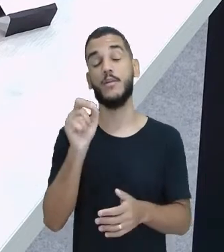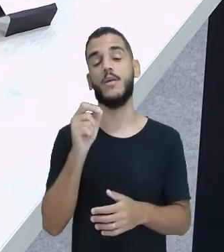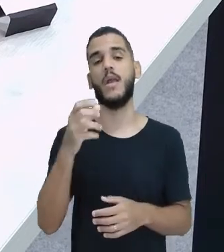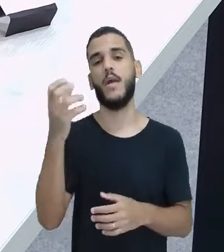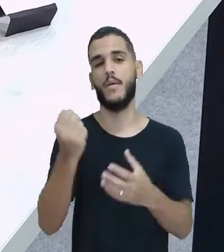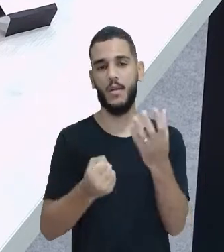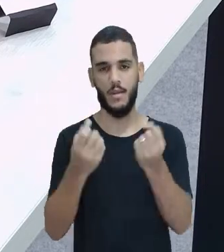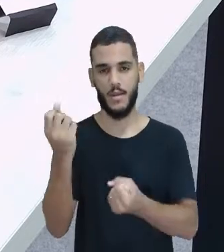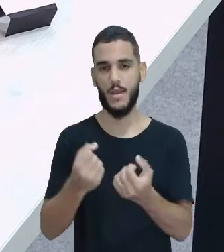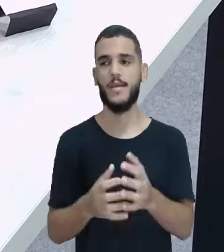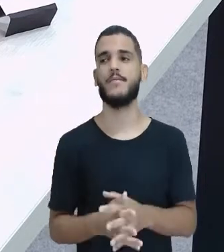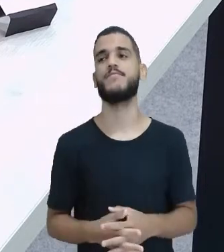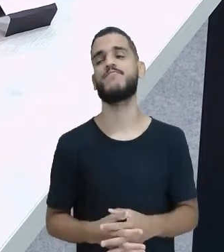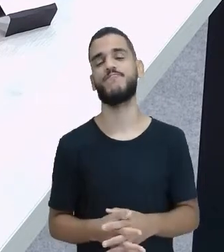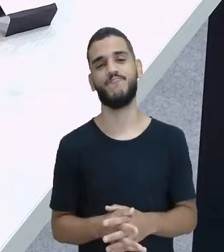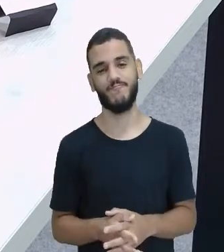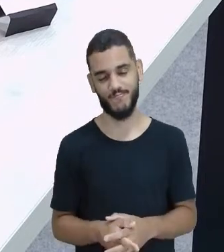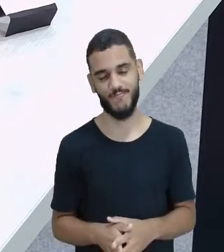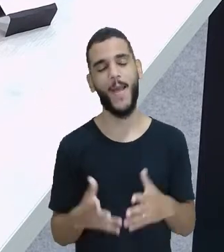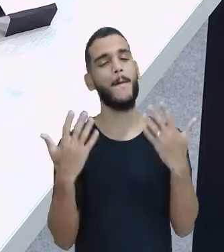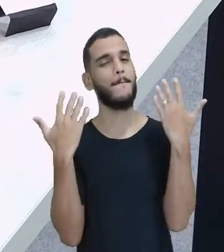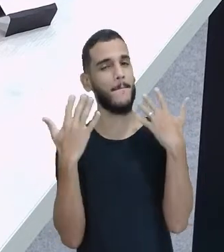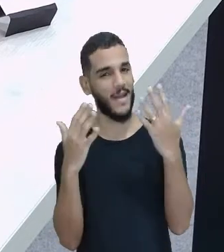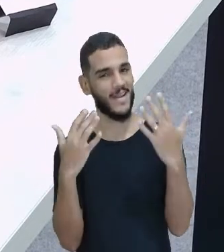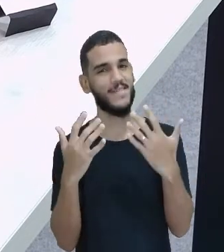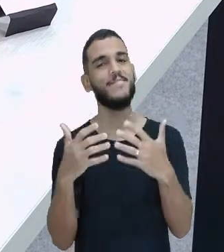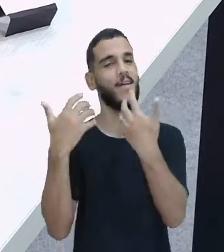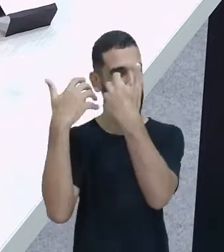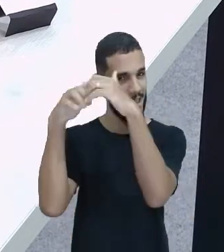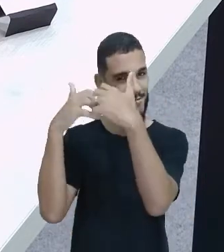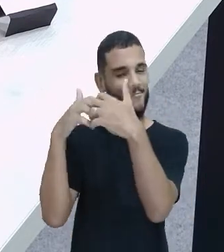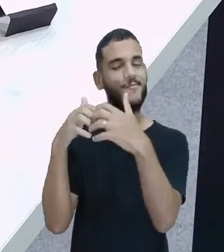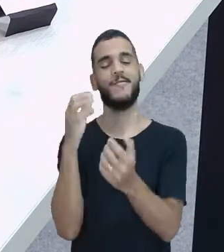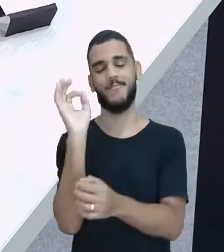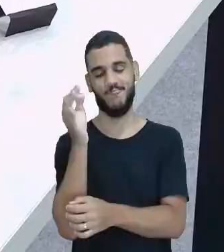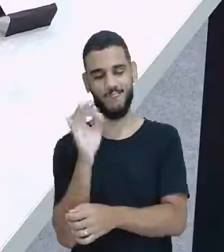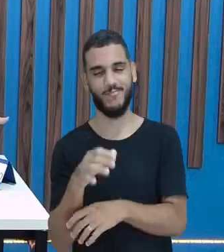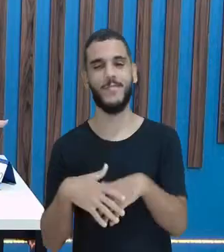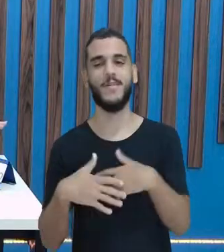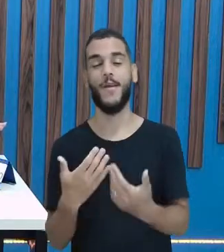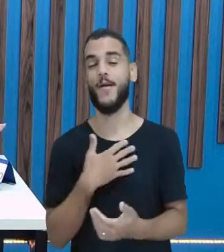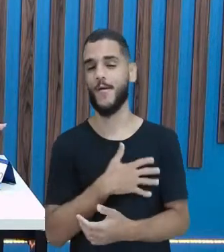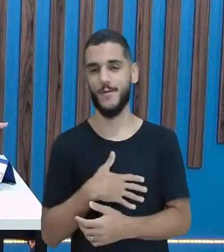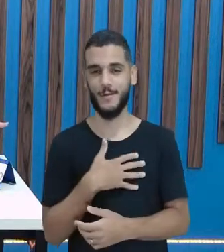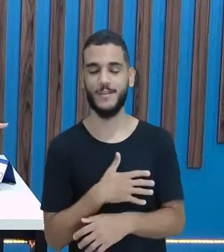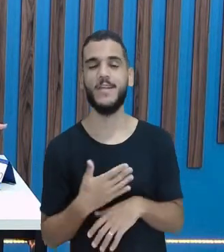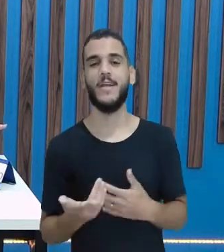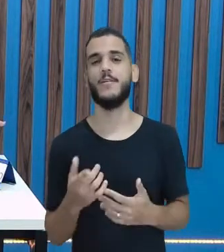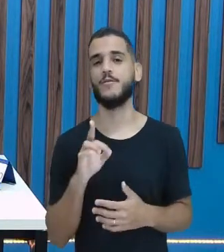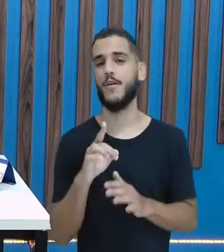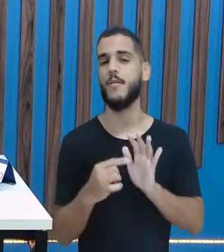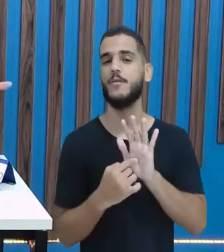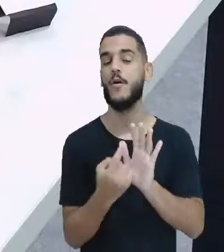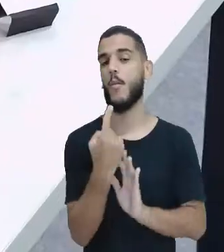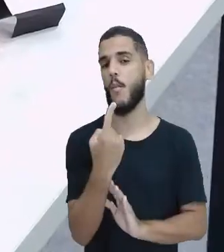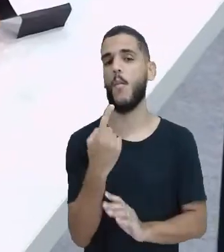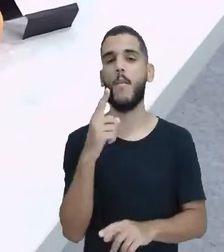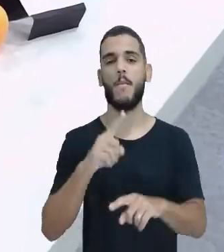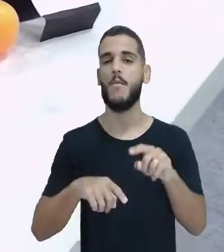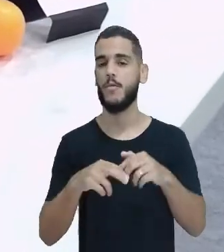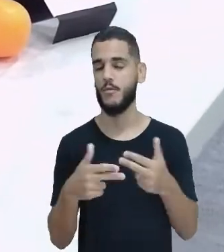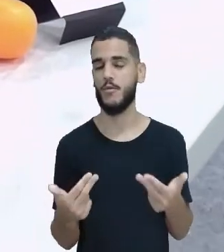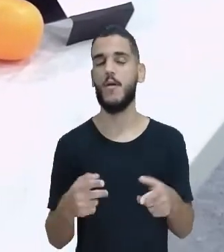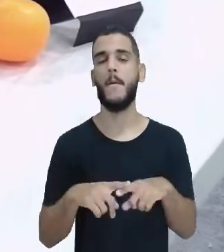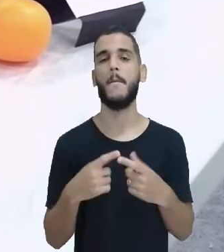de leite. Olha para Isabela. Gostei do seu raciocínio, viu, Isabela? Aqui só está mostrando um produto, né, o valor dele,